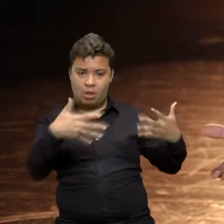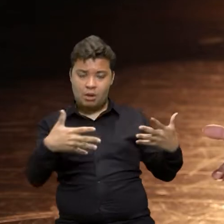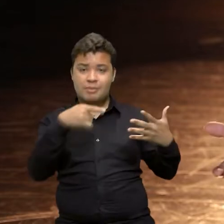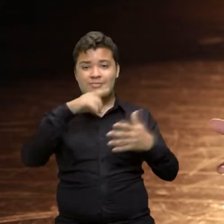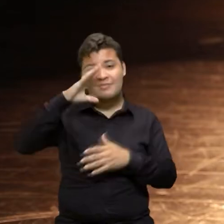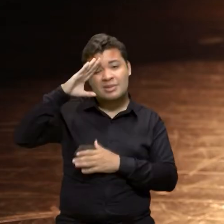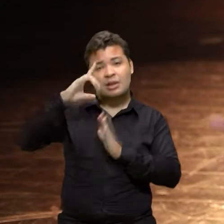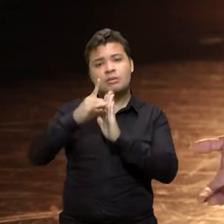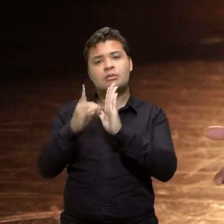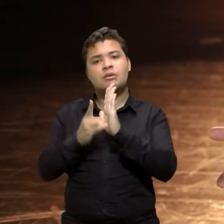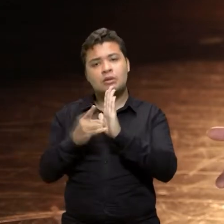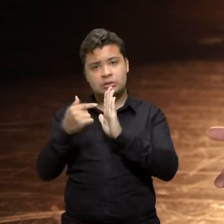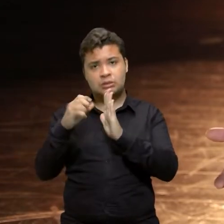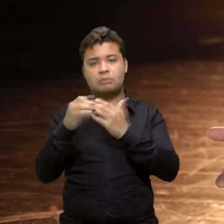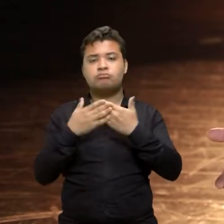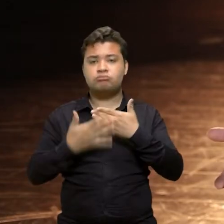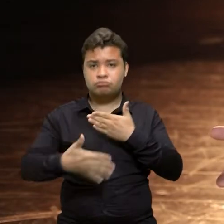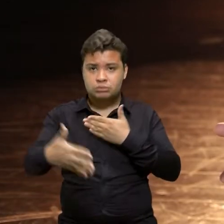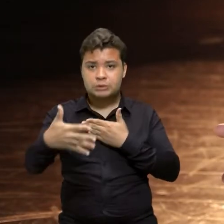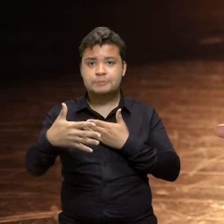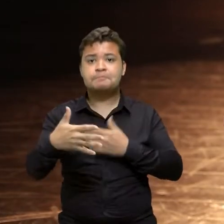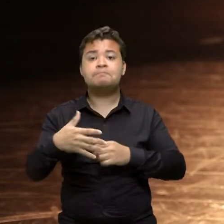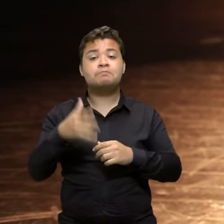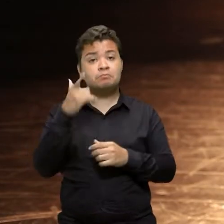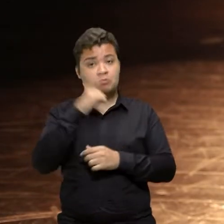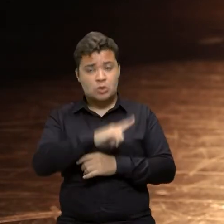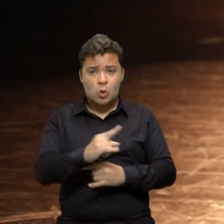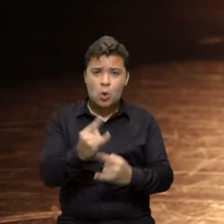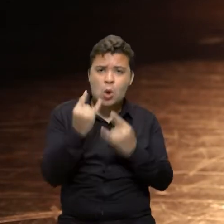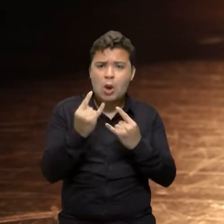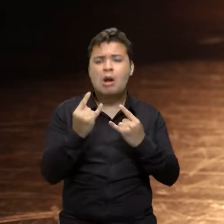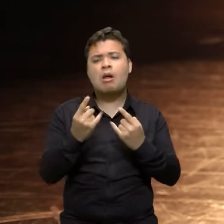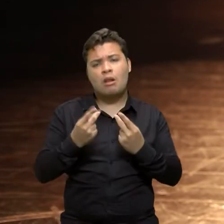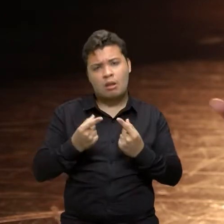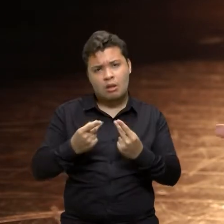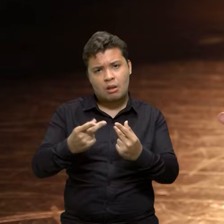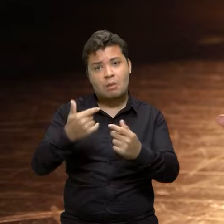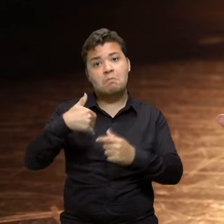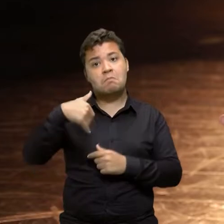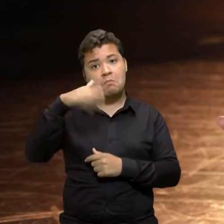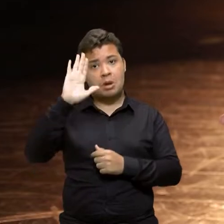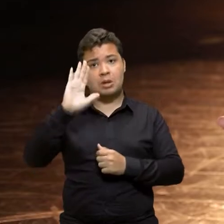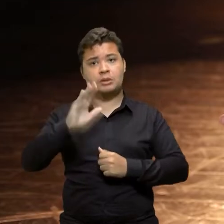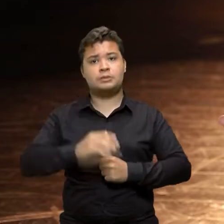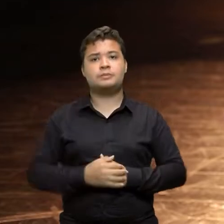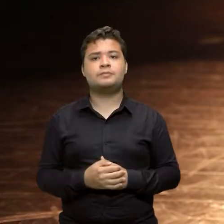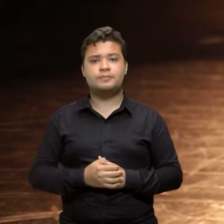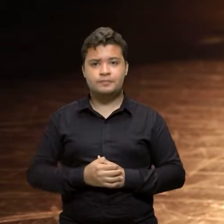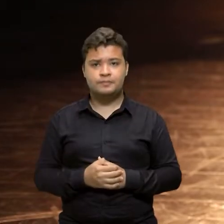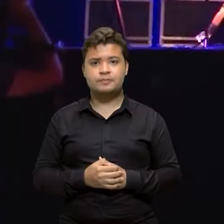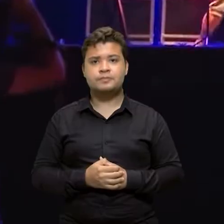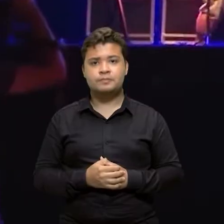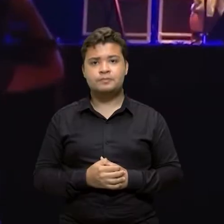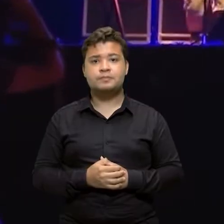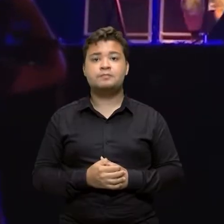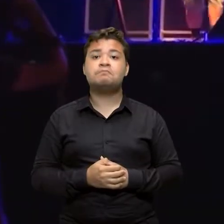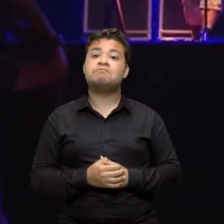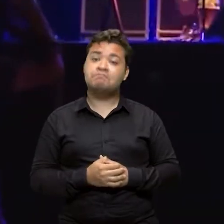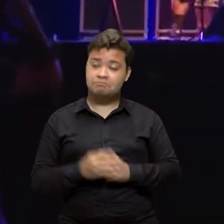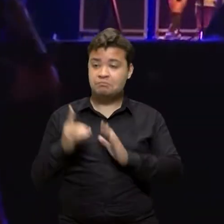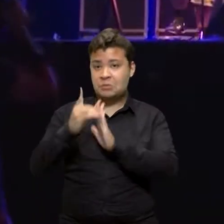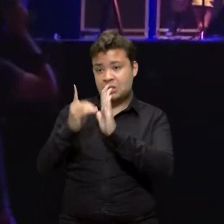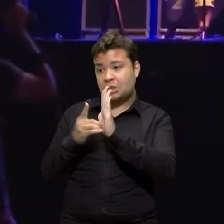diferentes gêneros, principalmente a partir da década de 70, e que vai dar uma sobrevida muito forte ao rock, né? A gente vai ver que ele